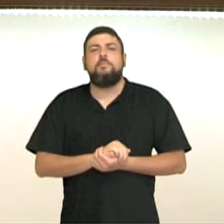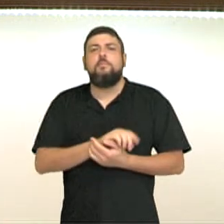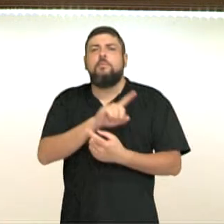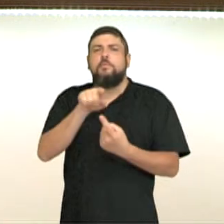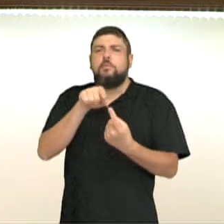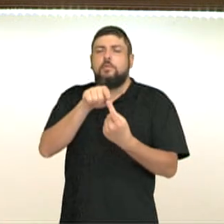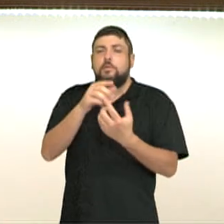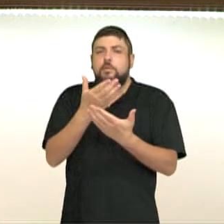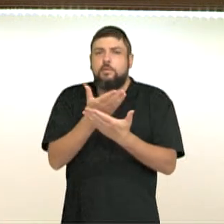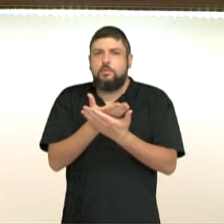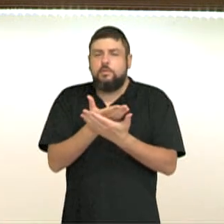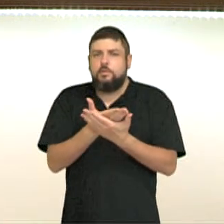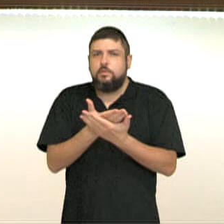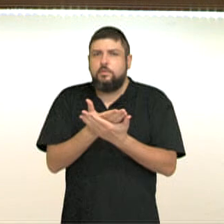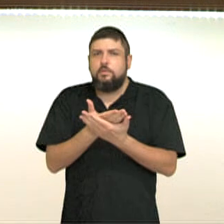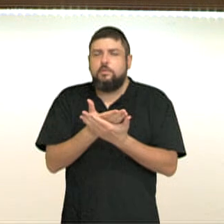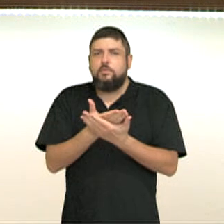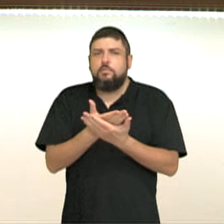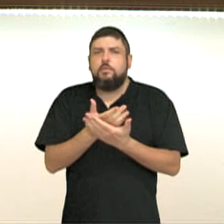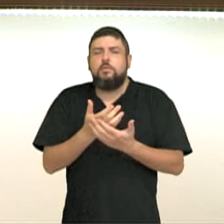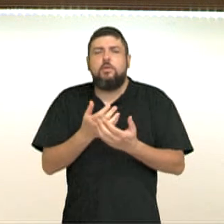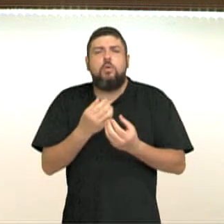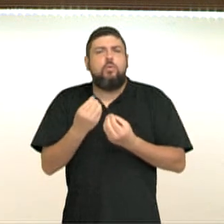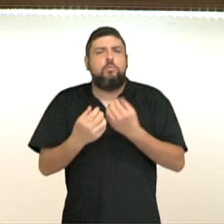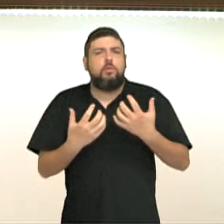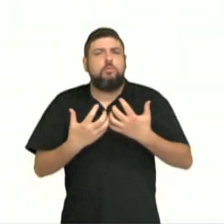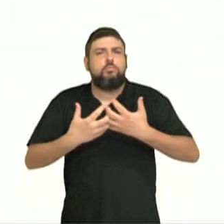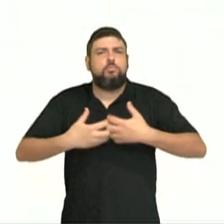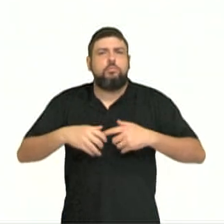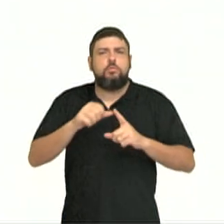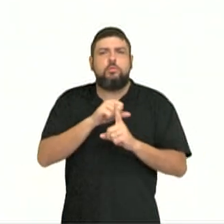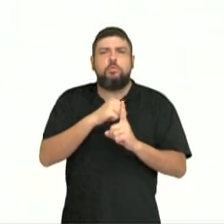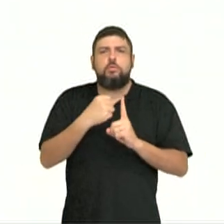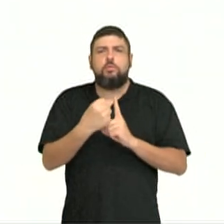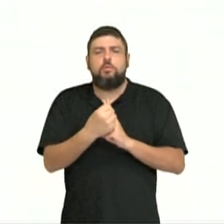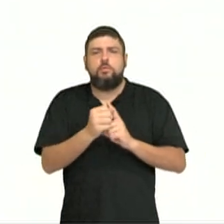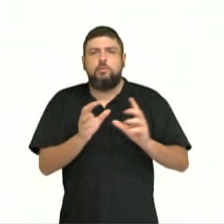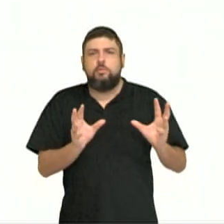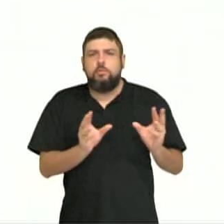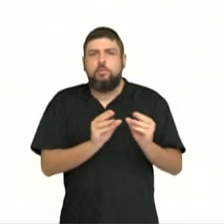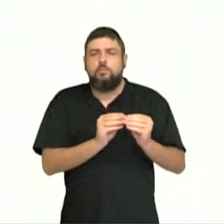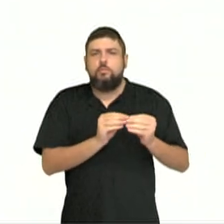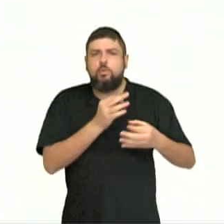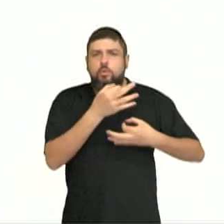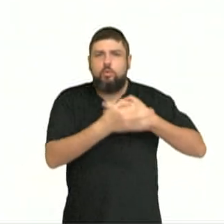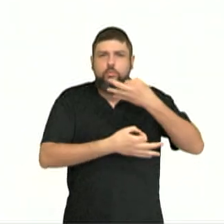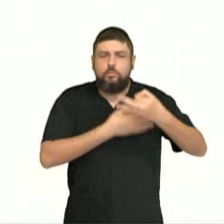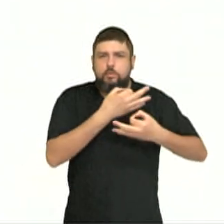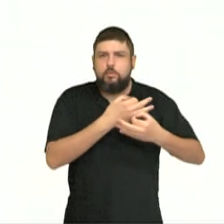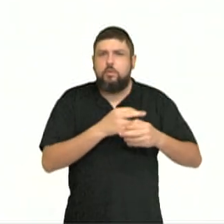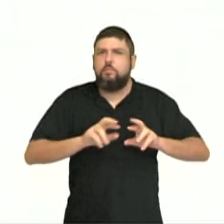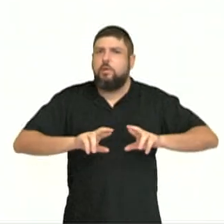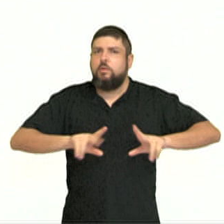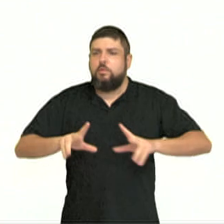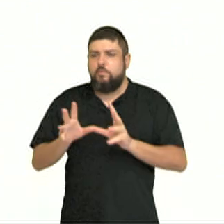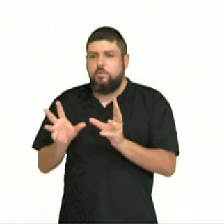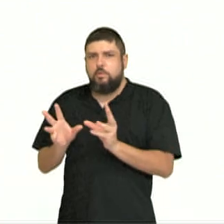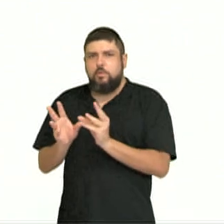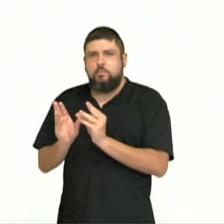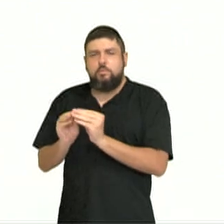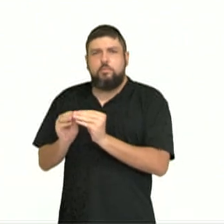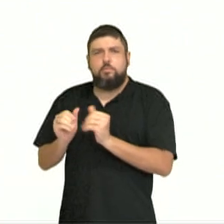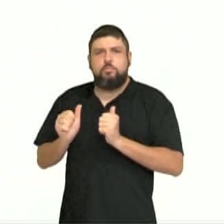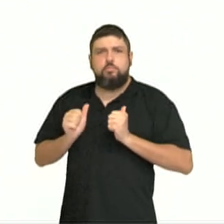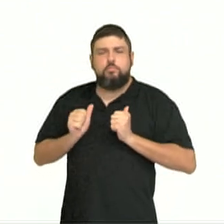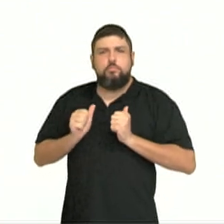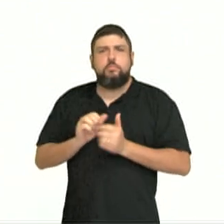a função social de resenhas, diferenciando-as de resumo. Compreender e analisar orações